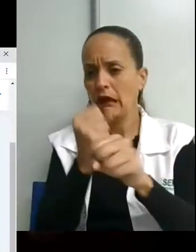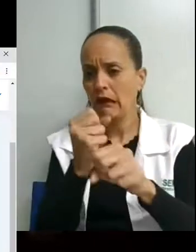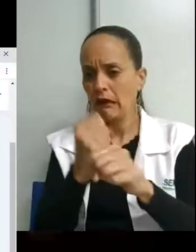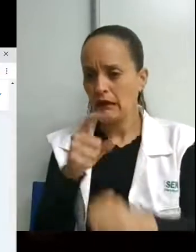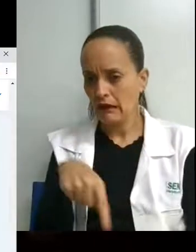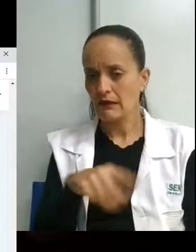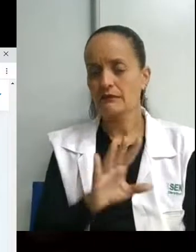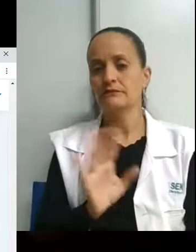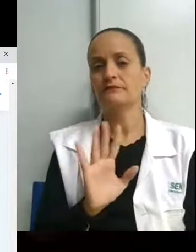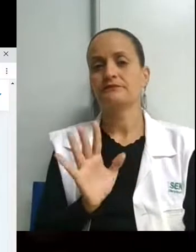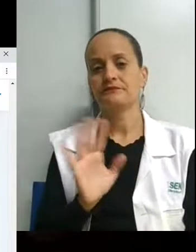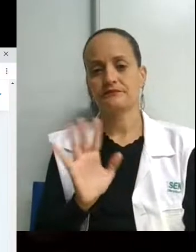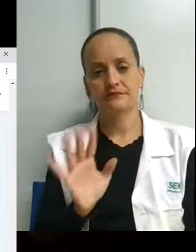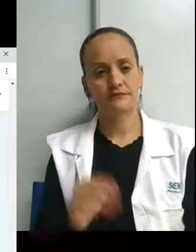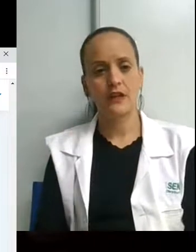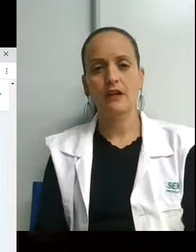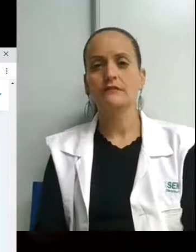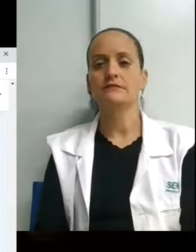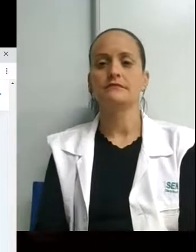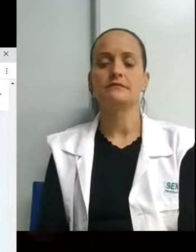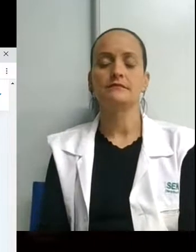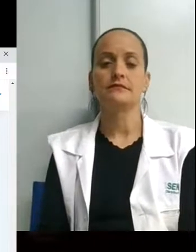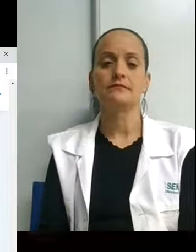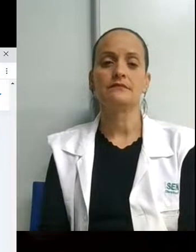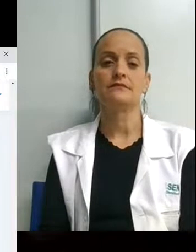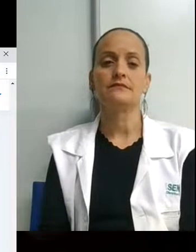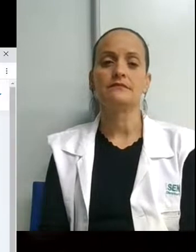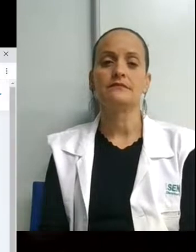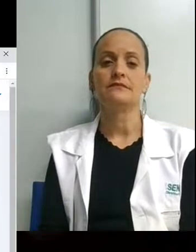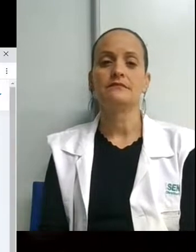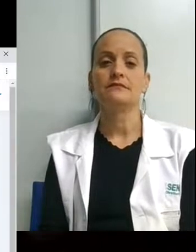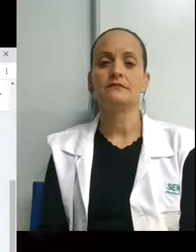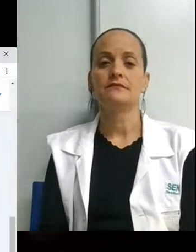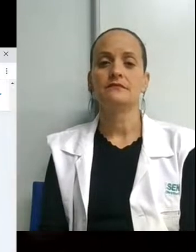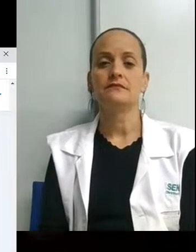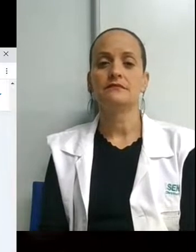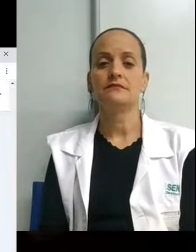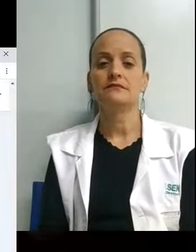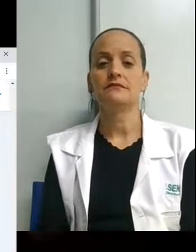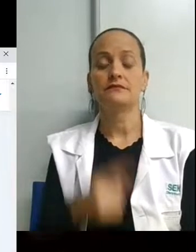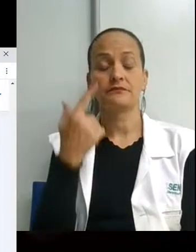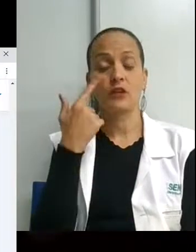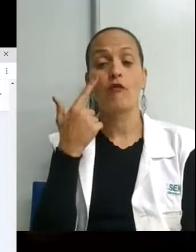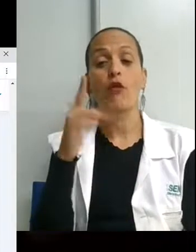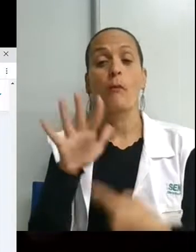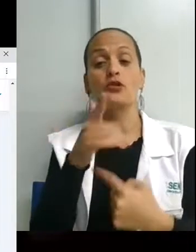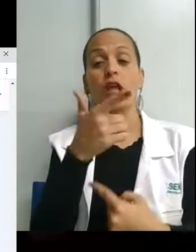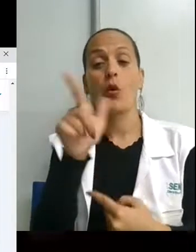para vocês não ficarem assustados. Próxima SAP aqui, ó, sistemas de medida e representação.